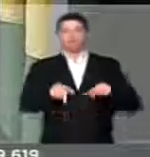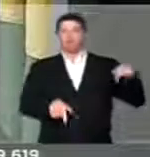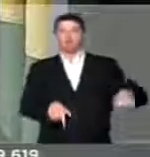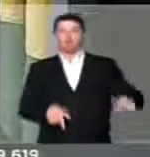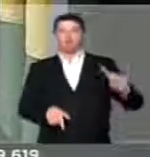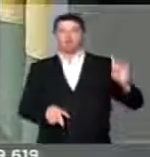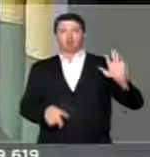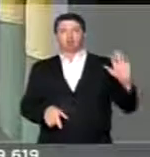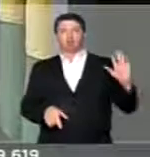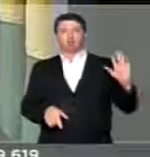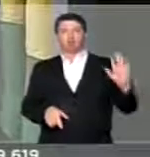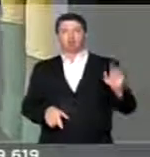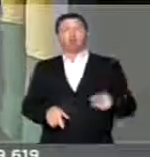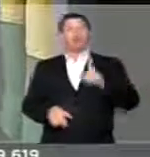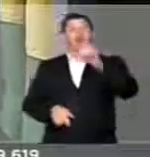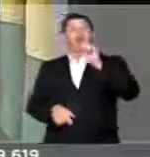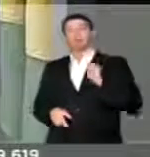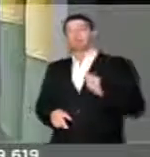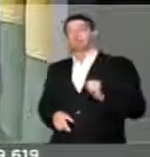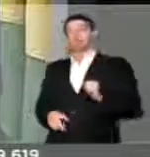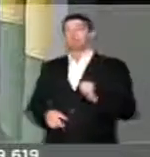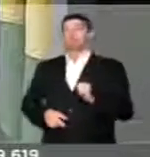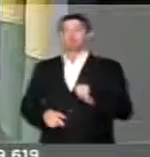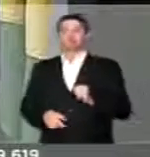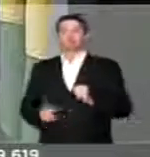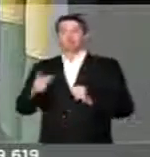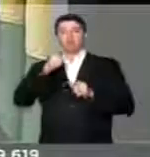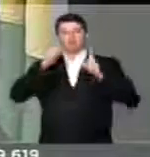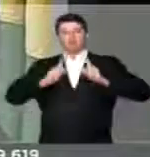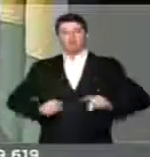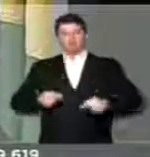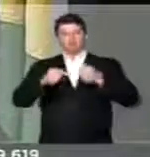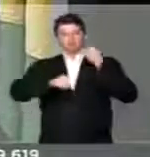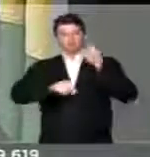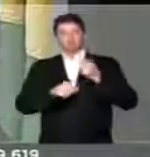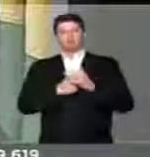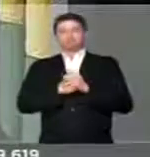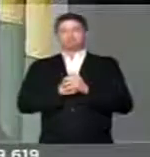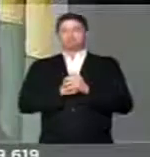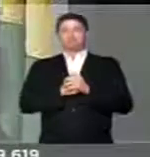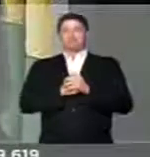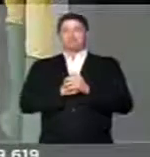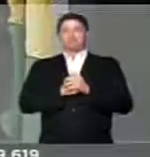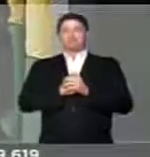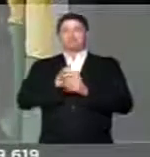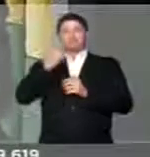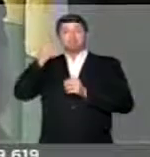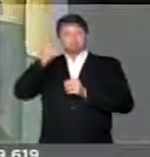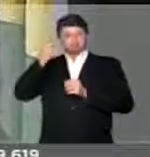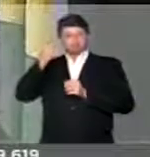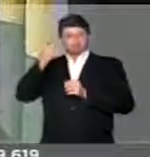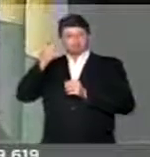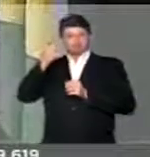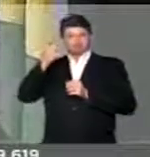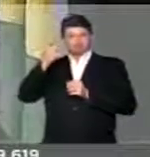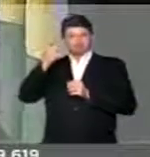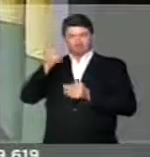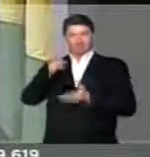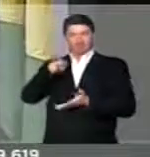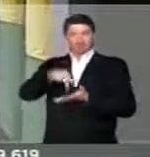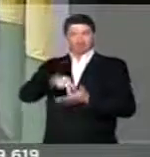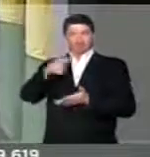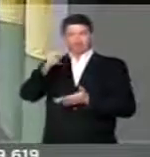cá. E por falar em descompostura, o deputado que fez o